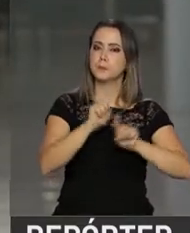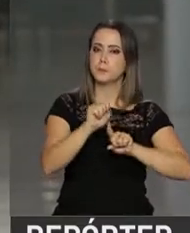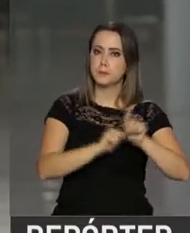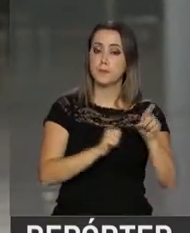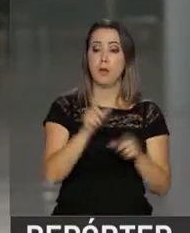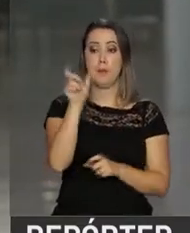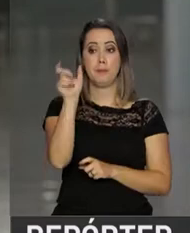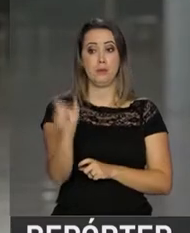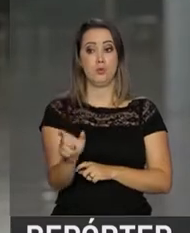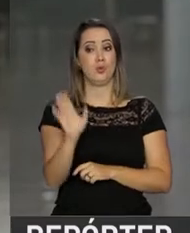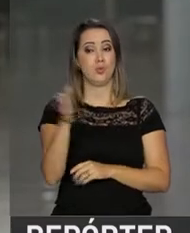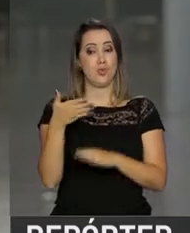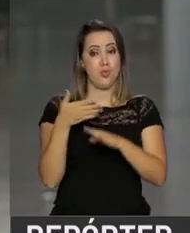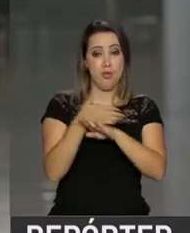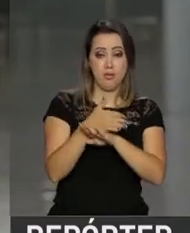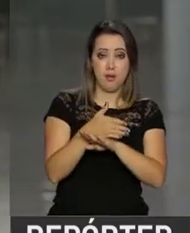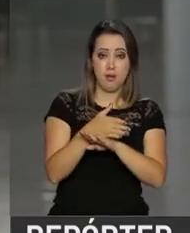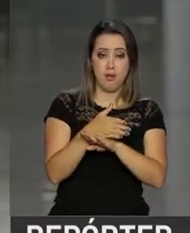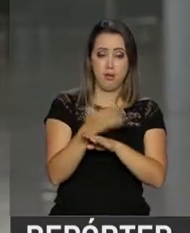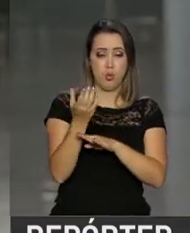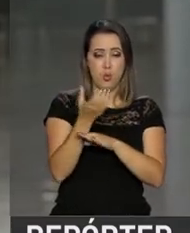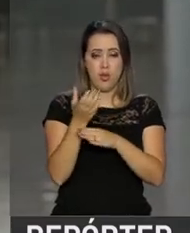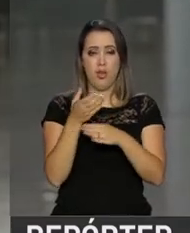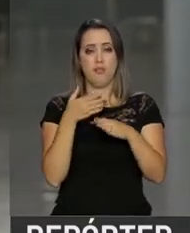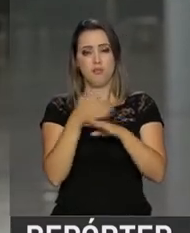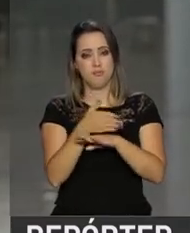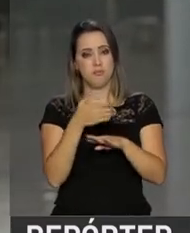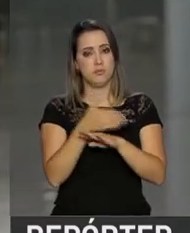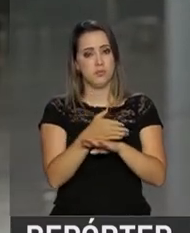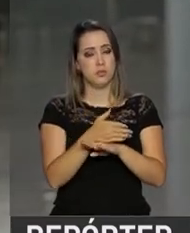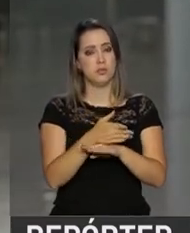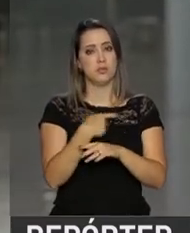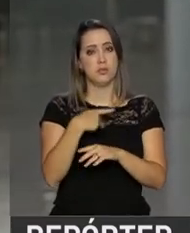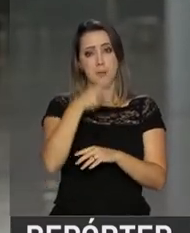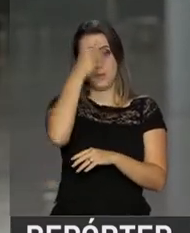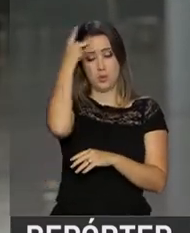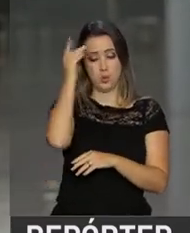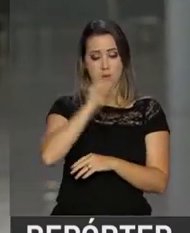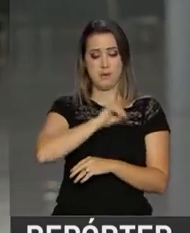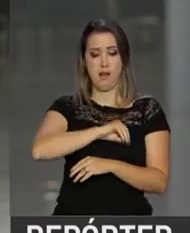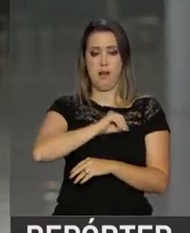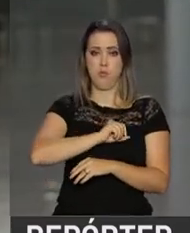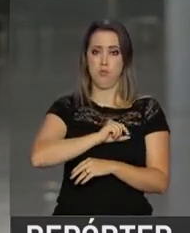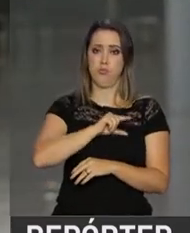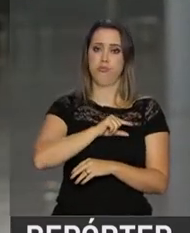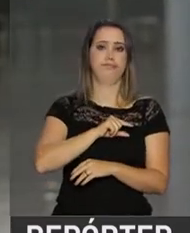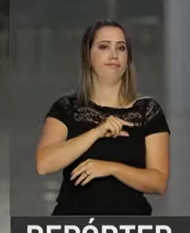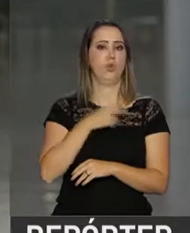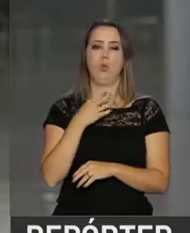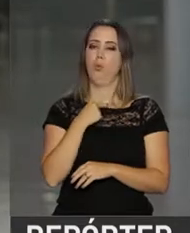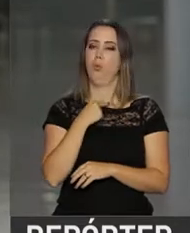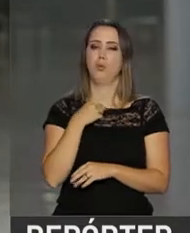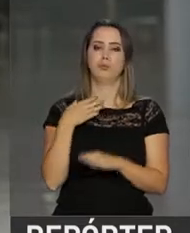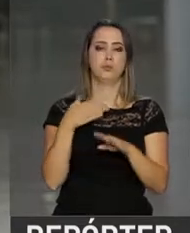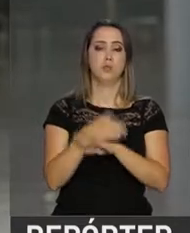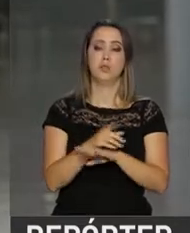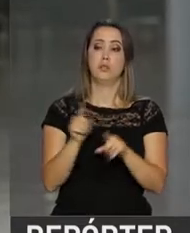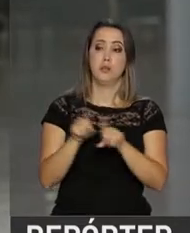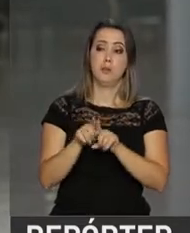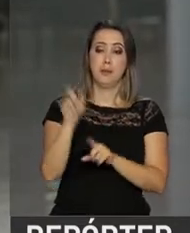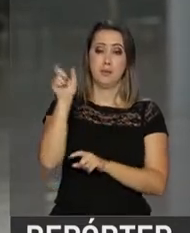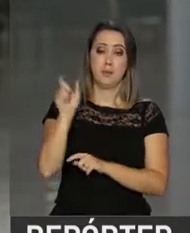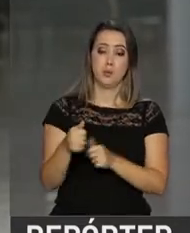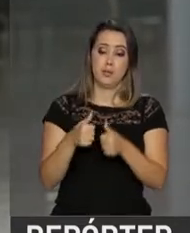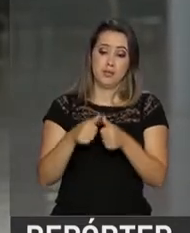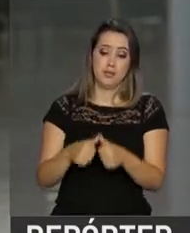tanto com aquelas que estão entrando o pretendem entrar no bolso se tiverem renda maior já não entram no programa quanto aquelas que